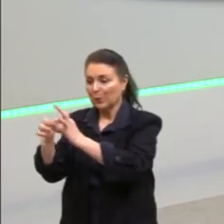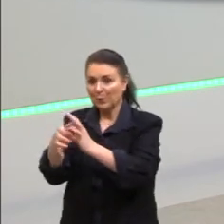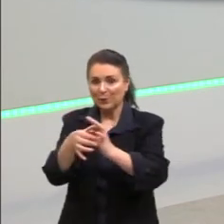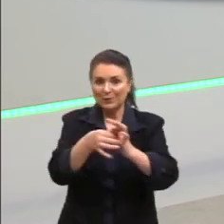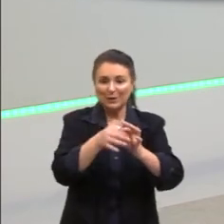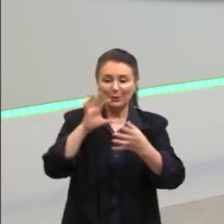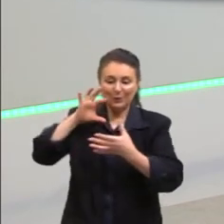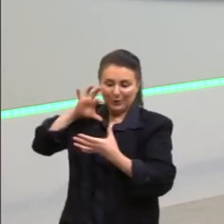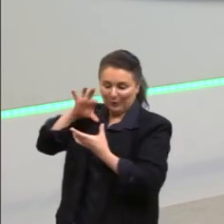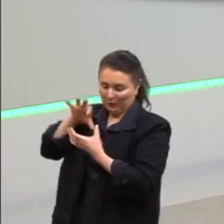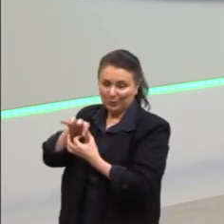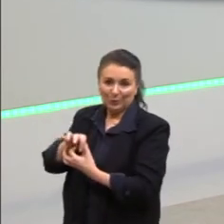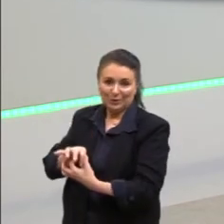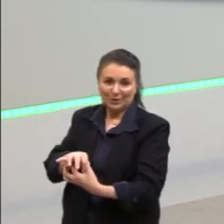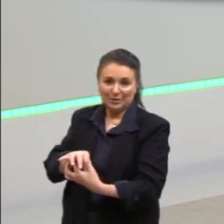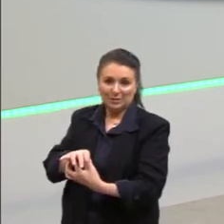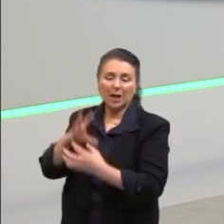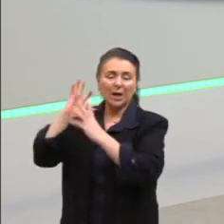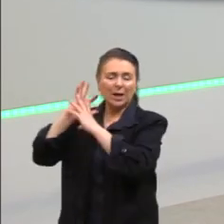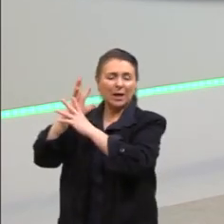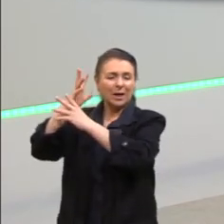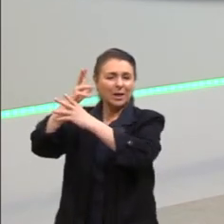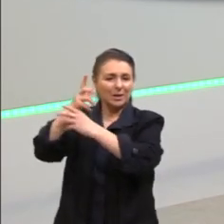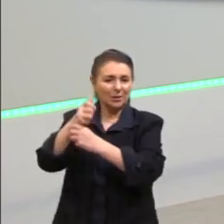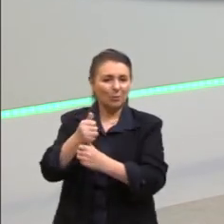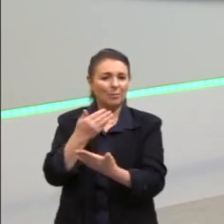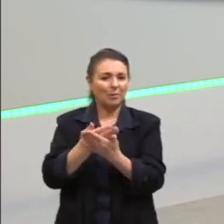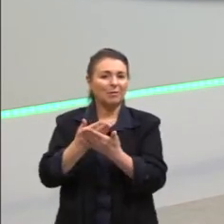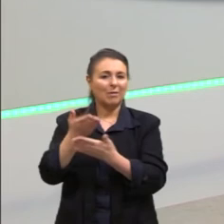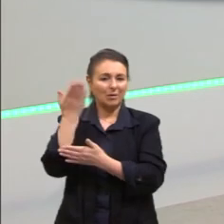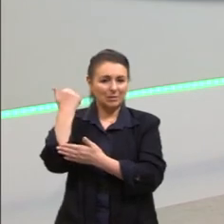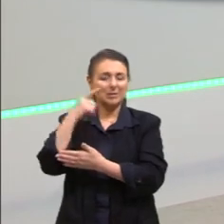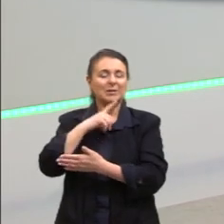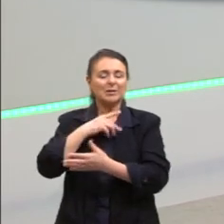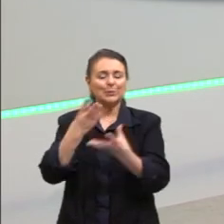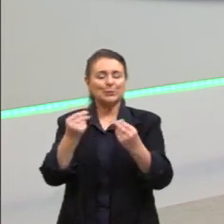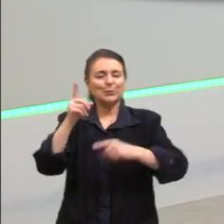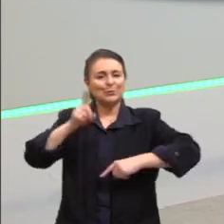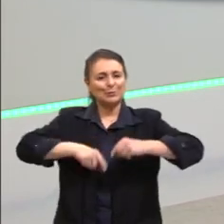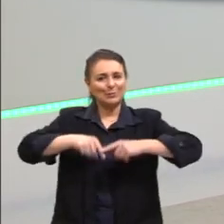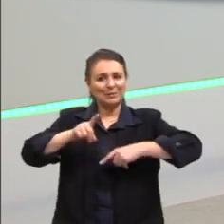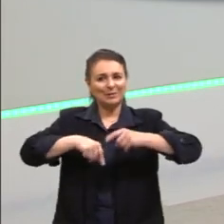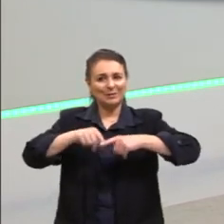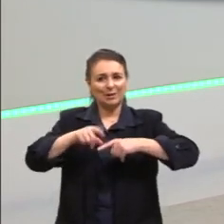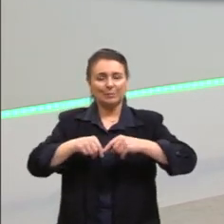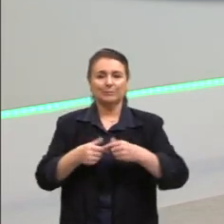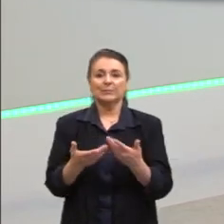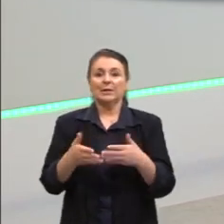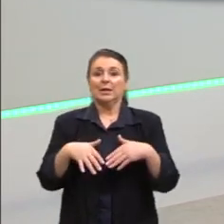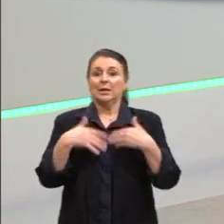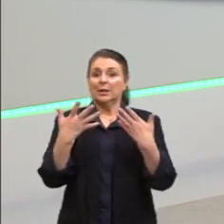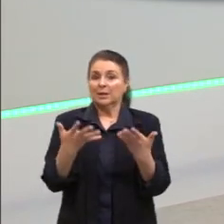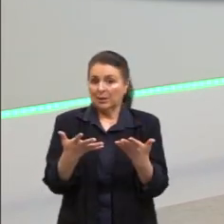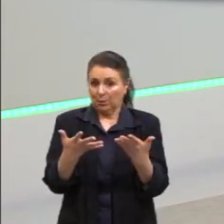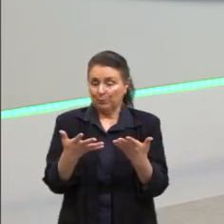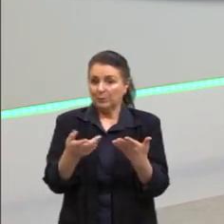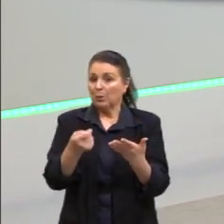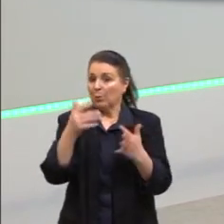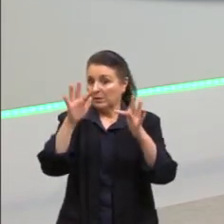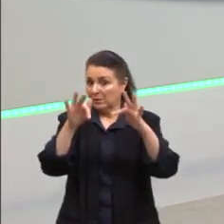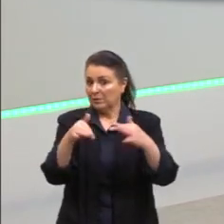Então, retomem aí essas aulas anteriores que tem bastante material. E para chegar aí na